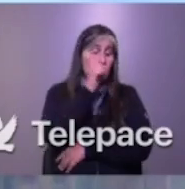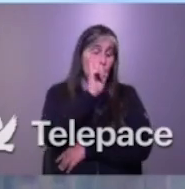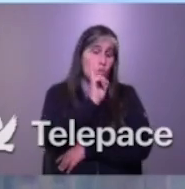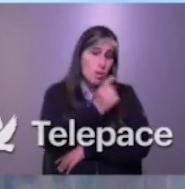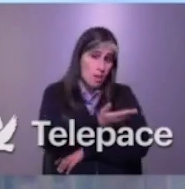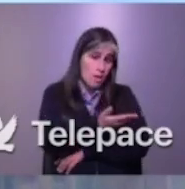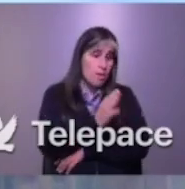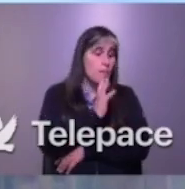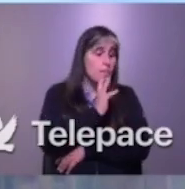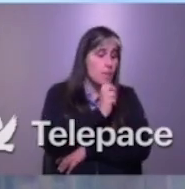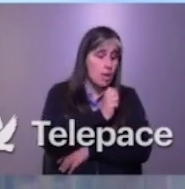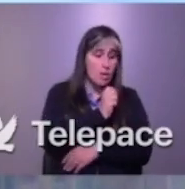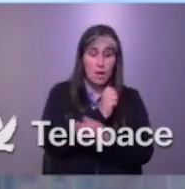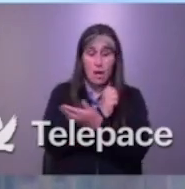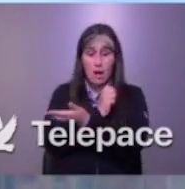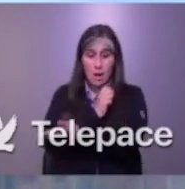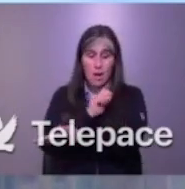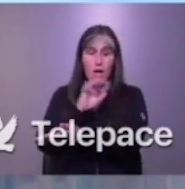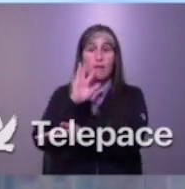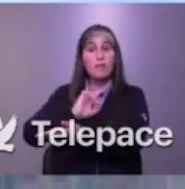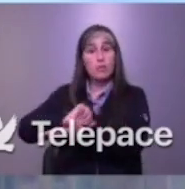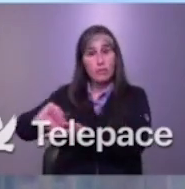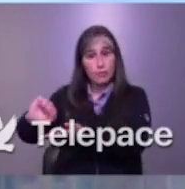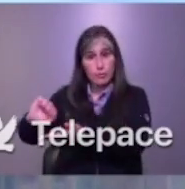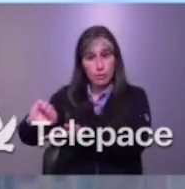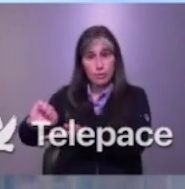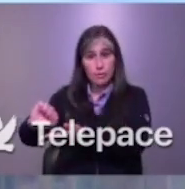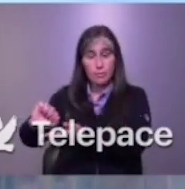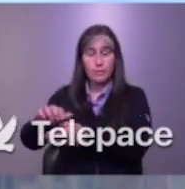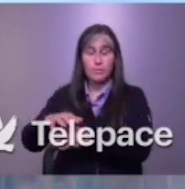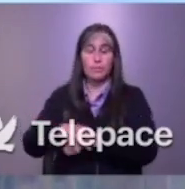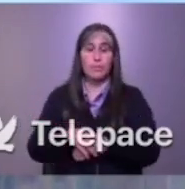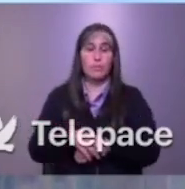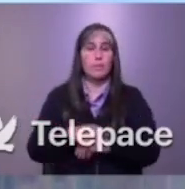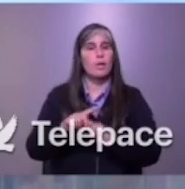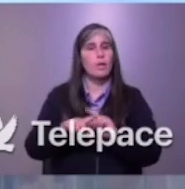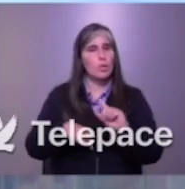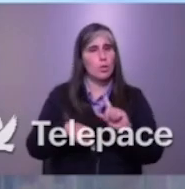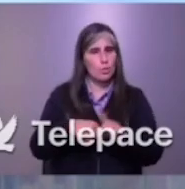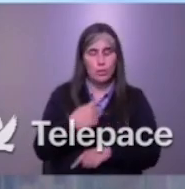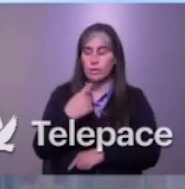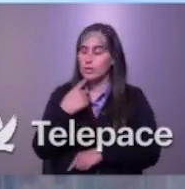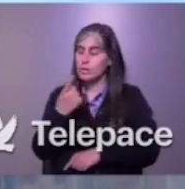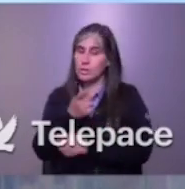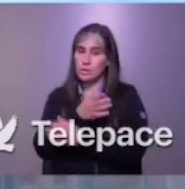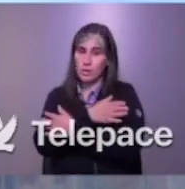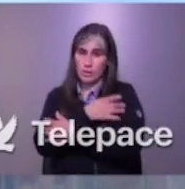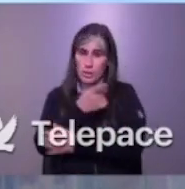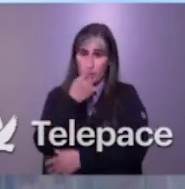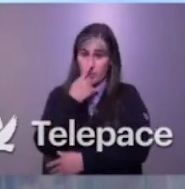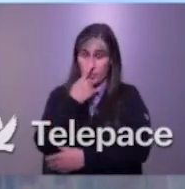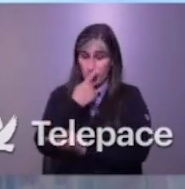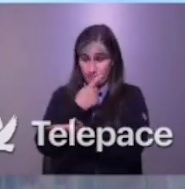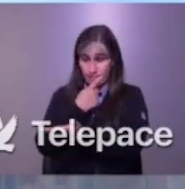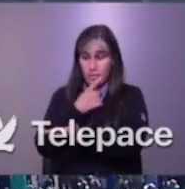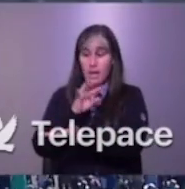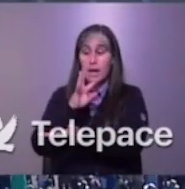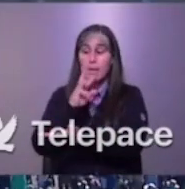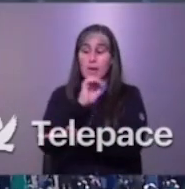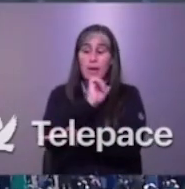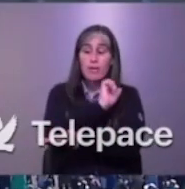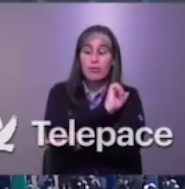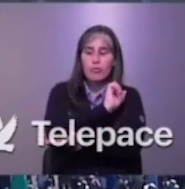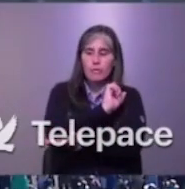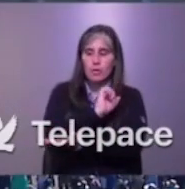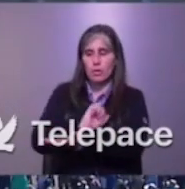«Mujer, ahí tienes a tu hijo». Luego dijo al discípulo: «Ahí tienes